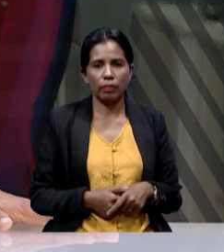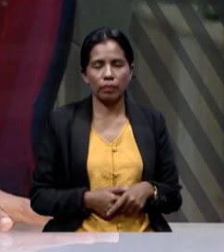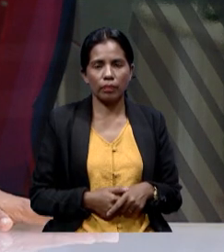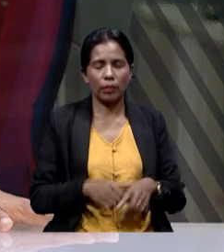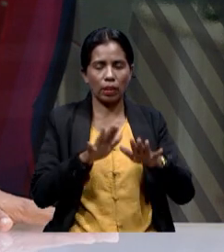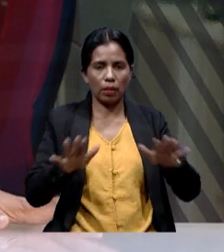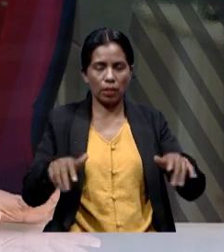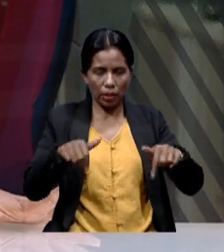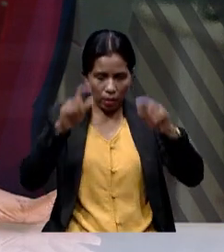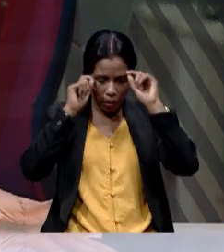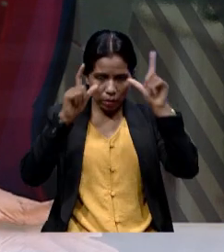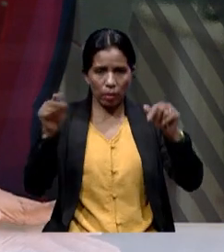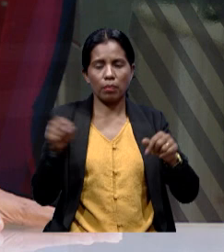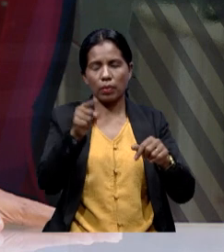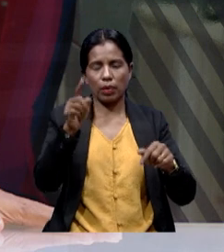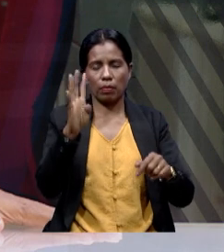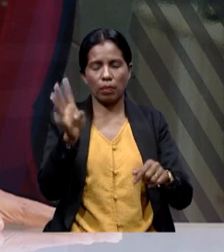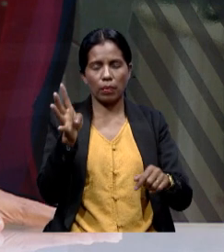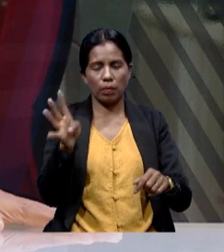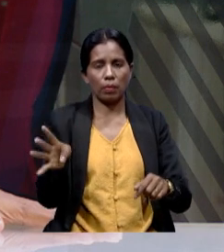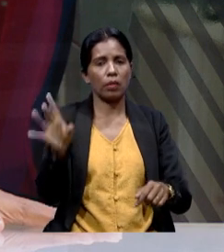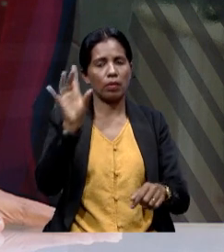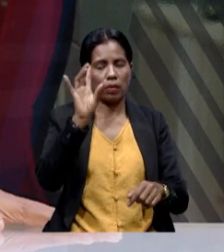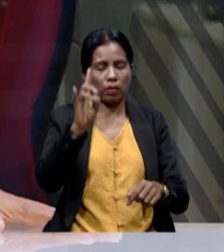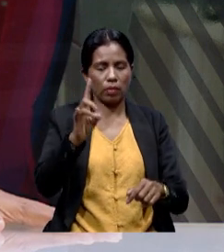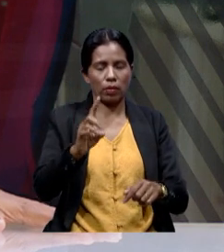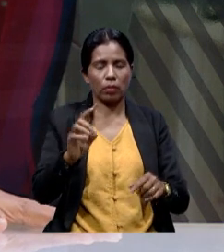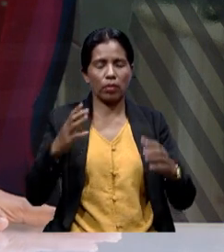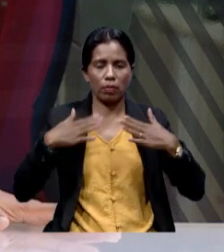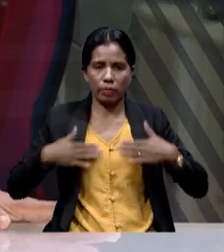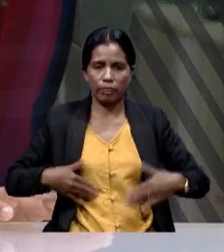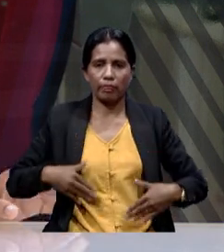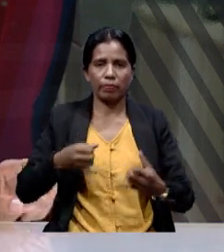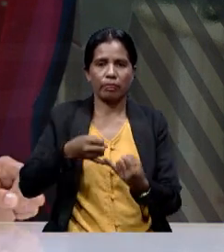Labaria Timor-Leste, por cento, Ratun Loresin Hito sofre má nutrição.